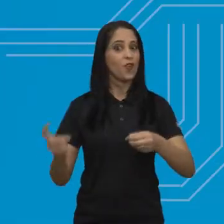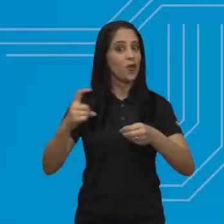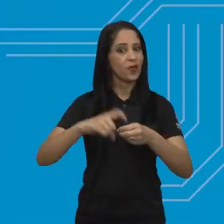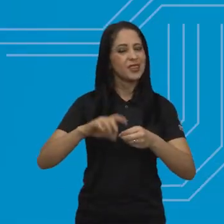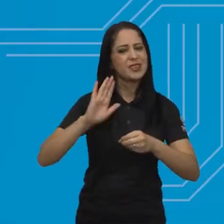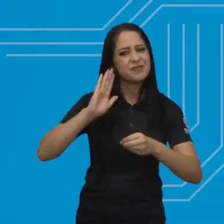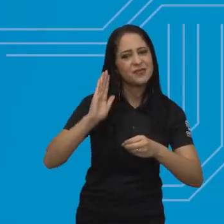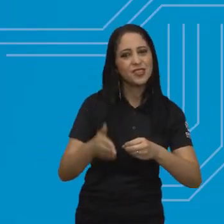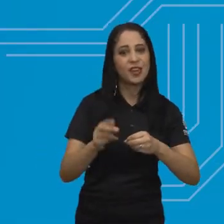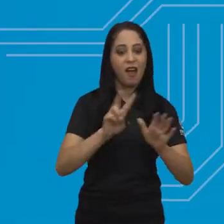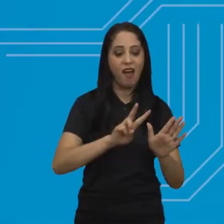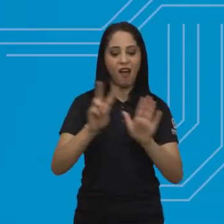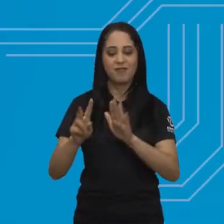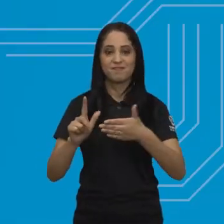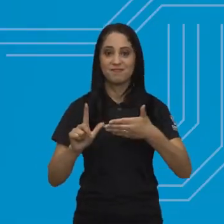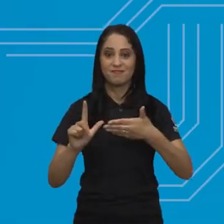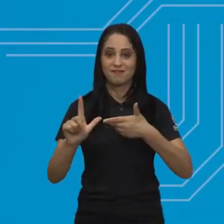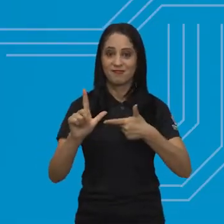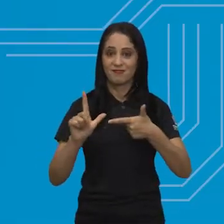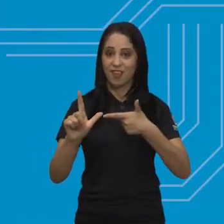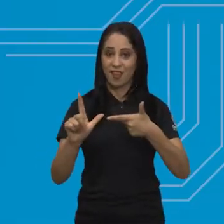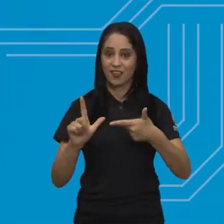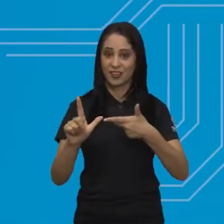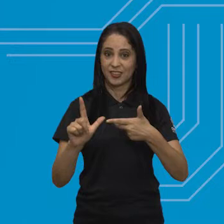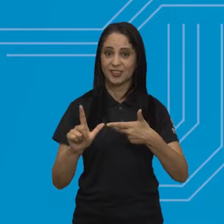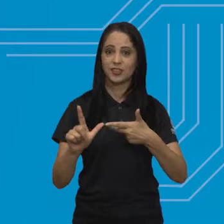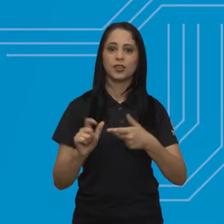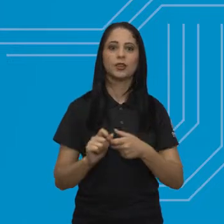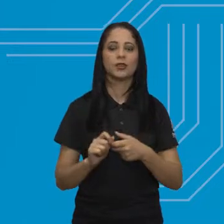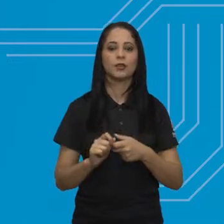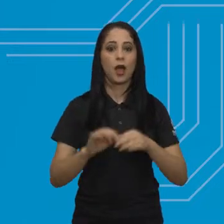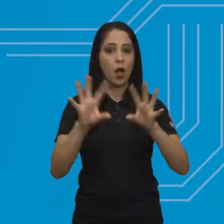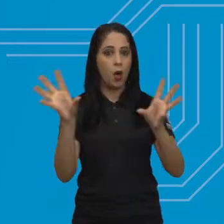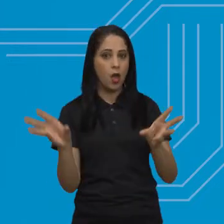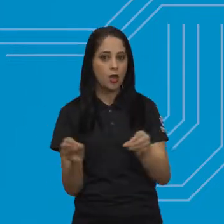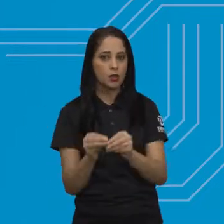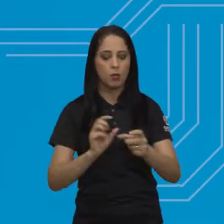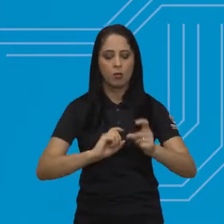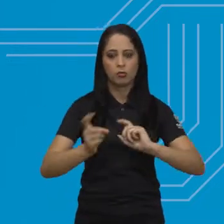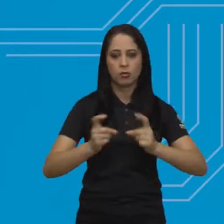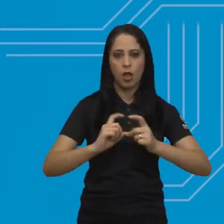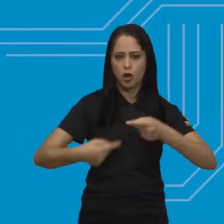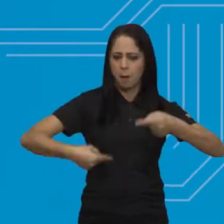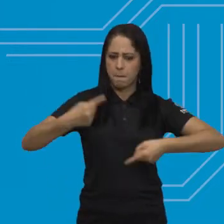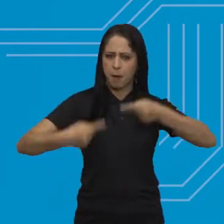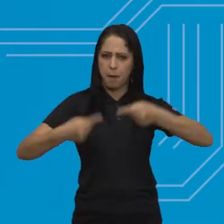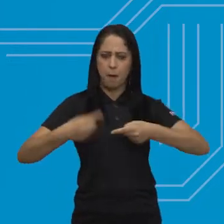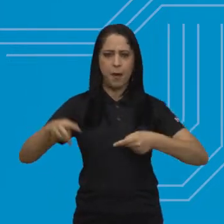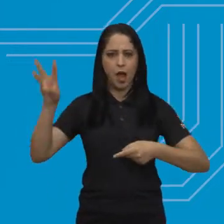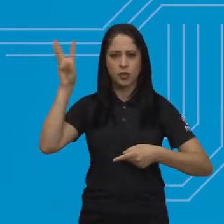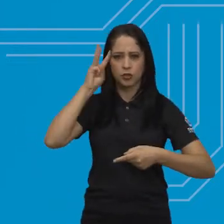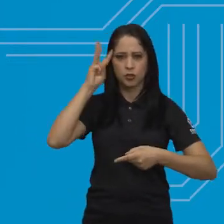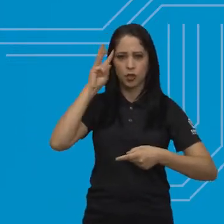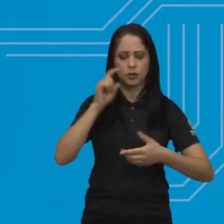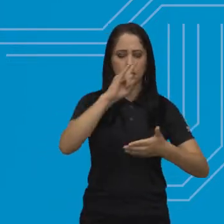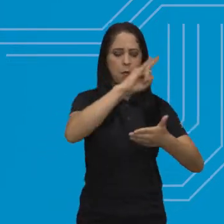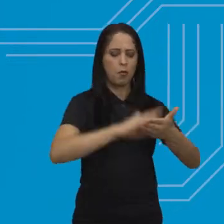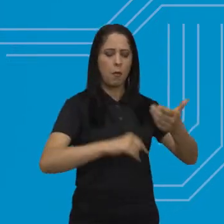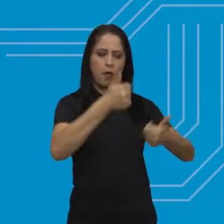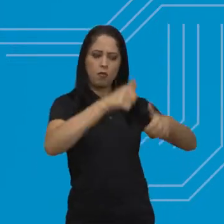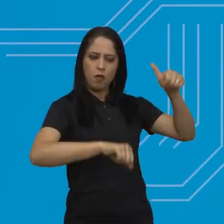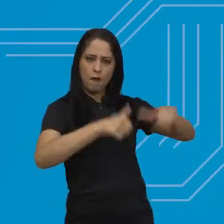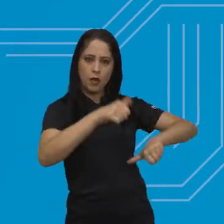nós estamos de volta com semana Legislativa e vamos ver como foi a sessão da terça-feira que contou com apreciação de